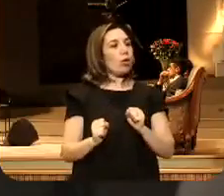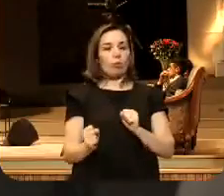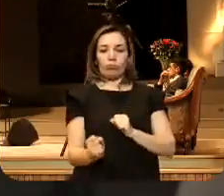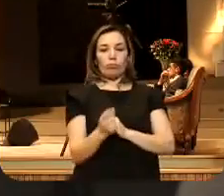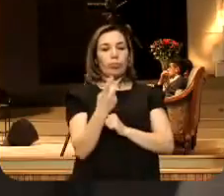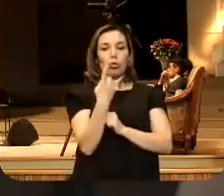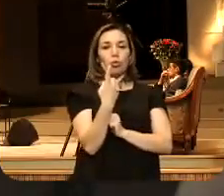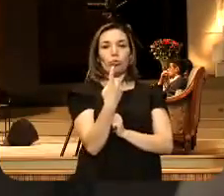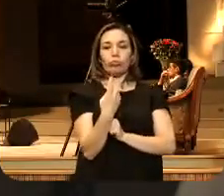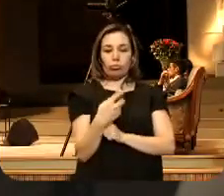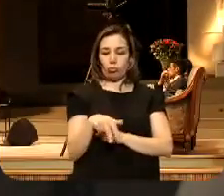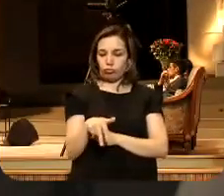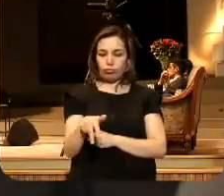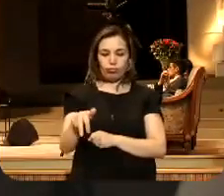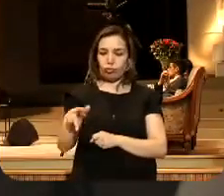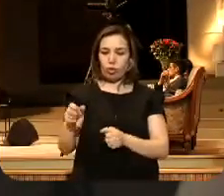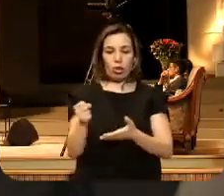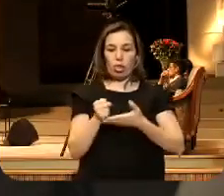Mas